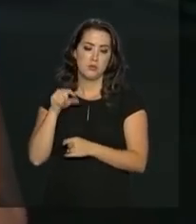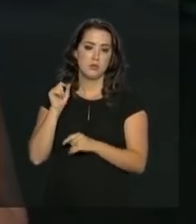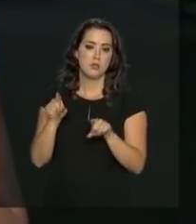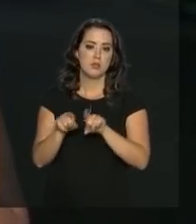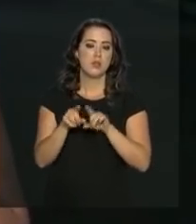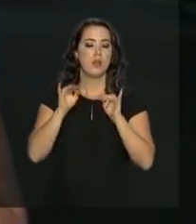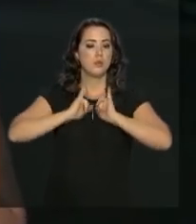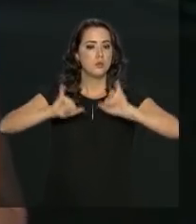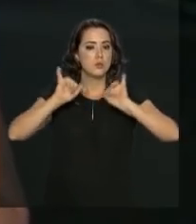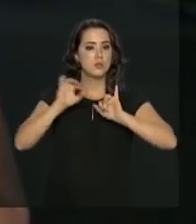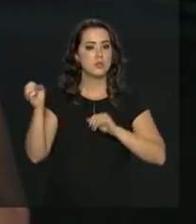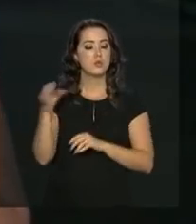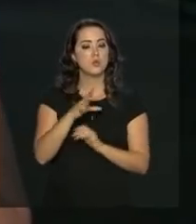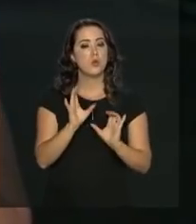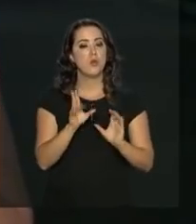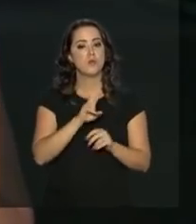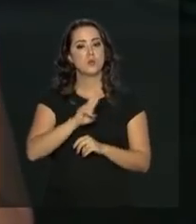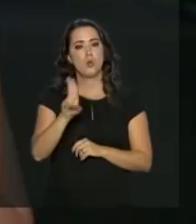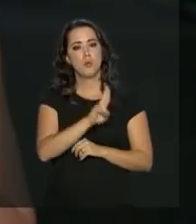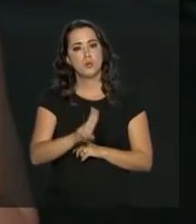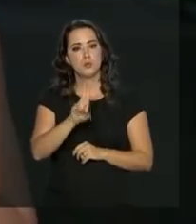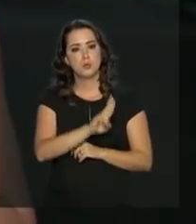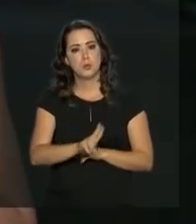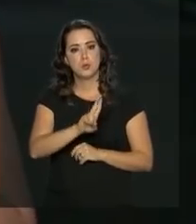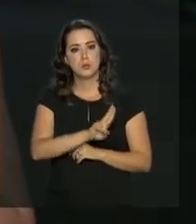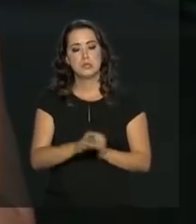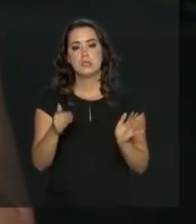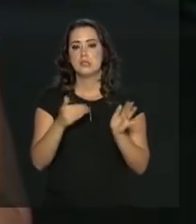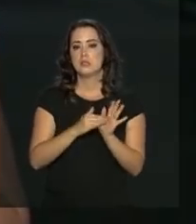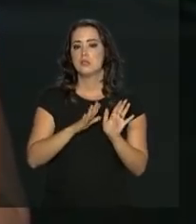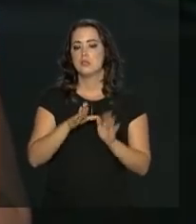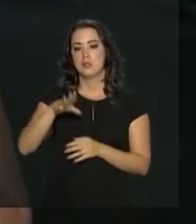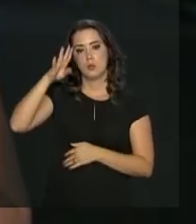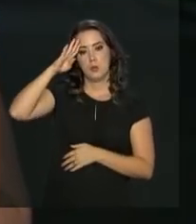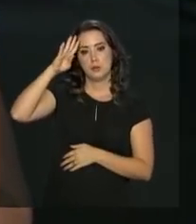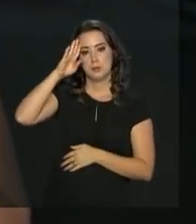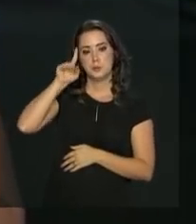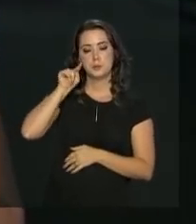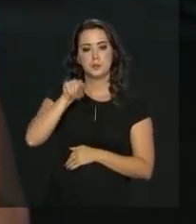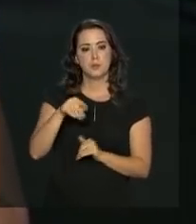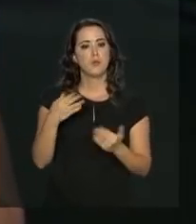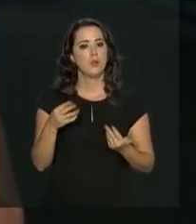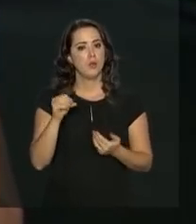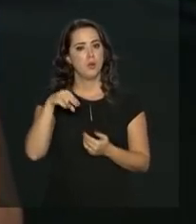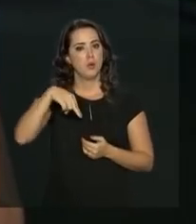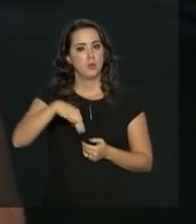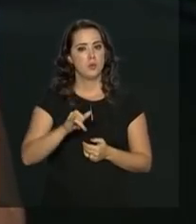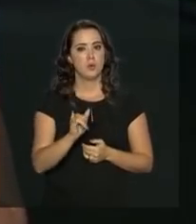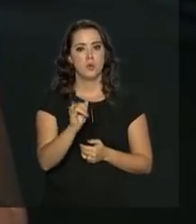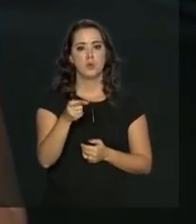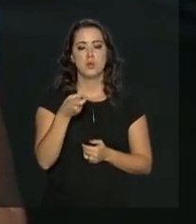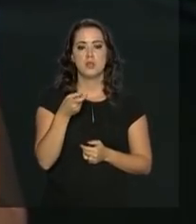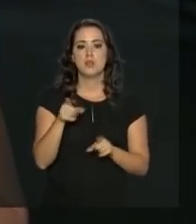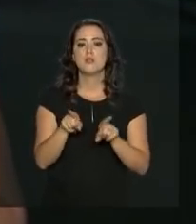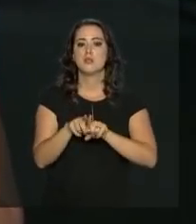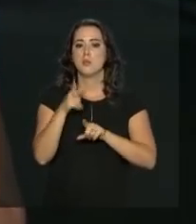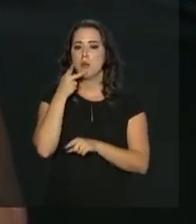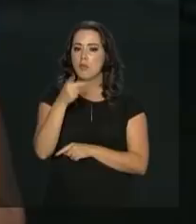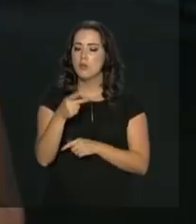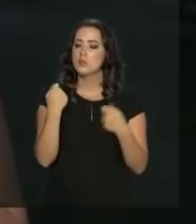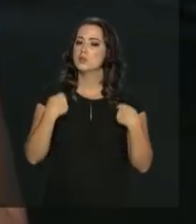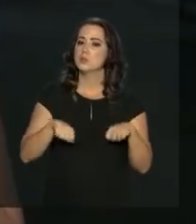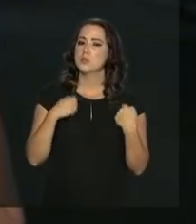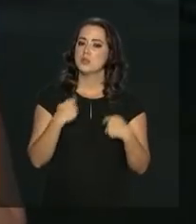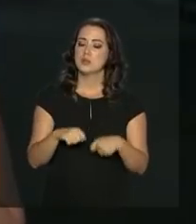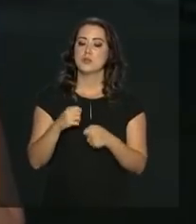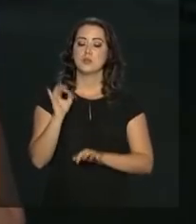sejam anunciados novos nomes, aí sejam anunciados até a próxima quarta-feira. Onyx Lorenzoni também falou sobre a